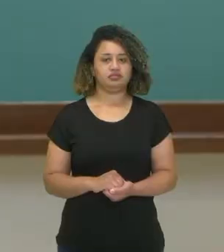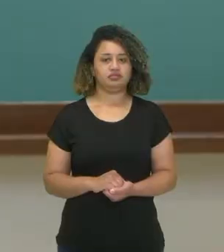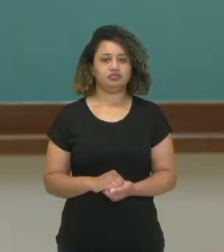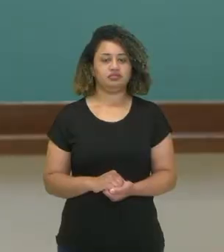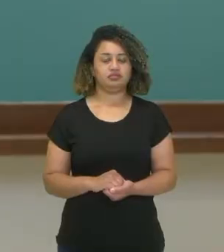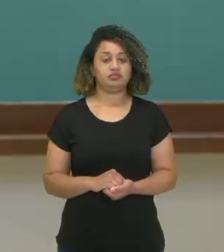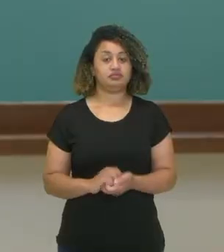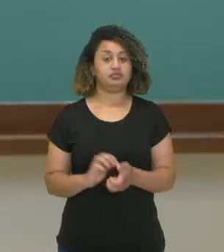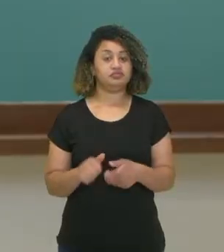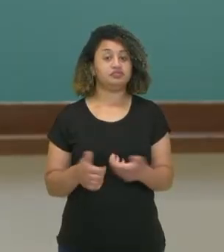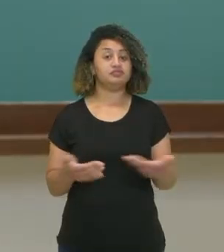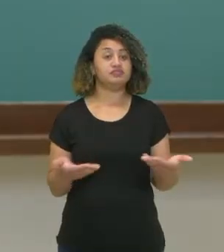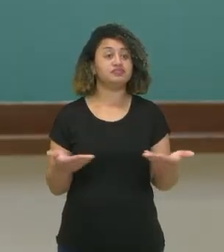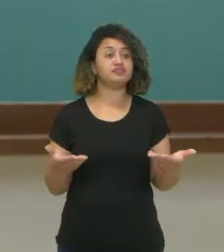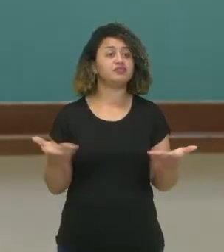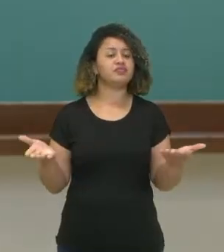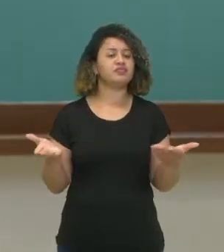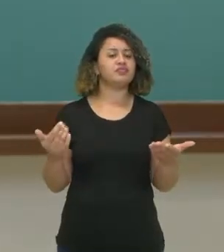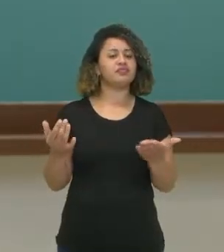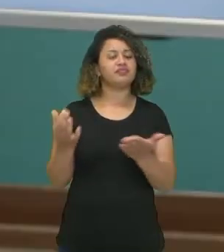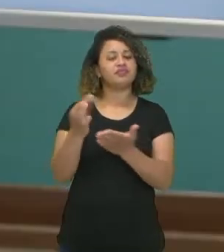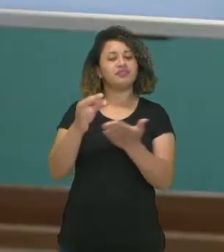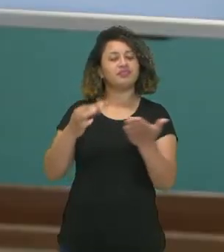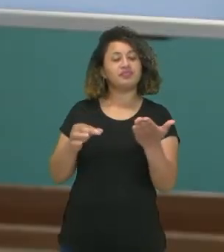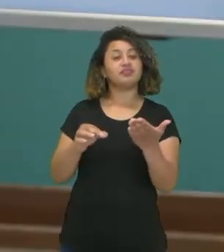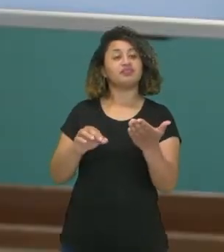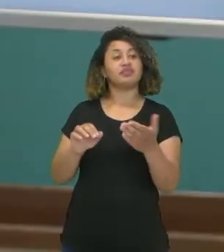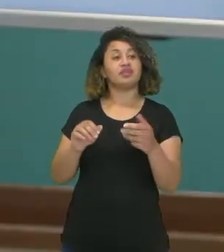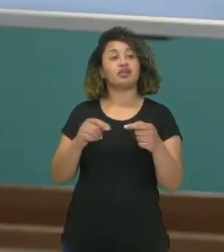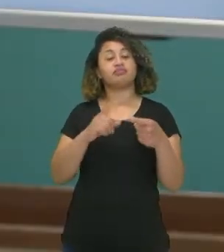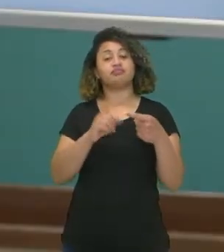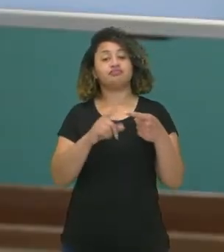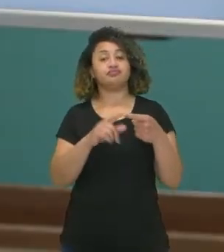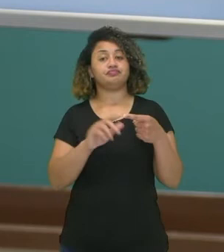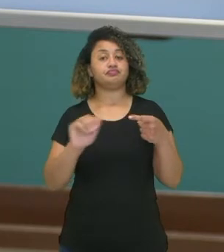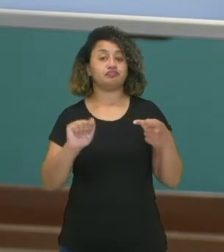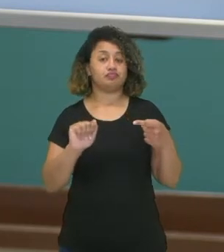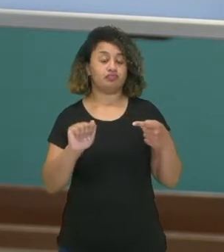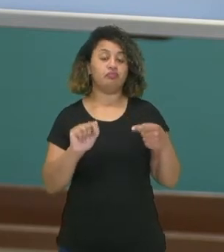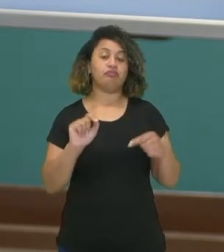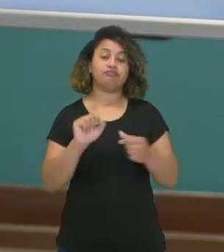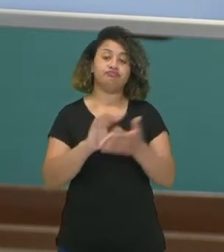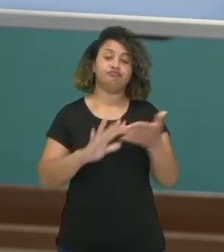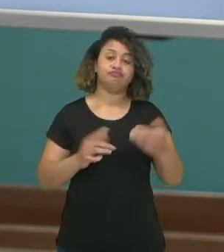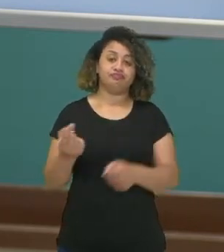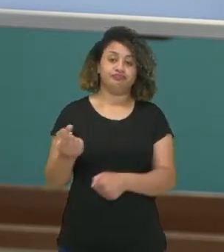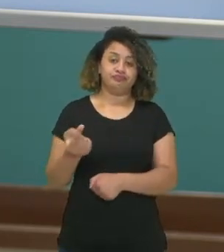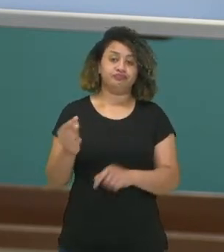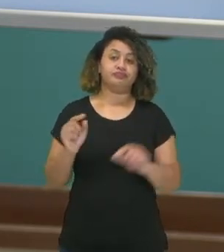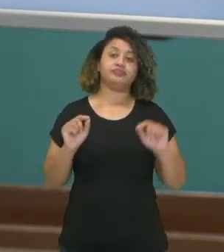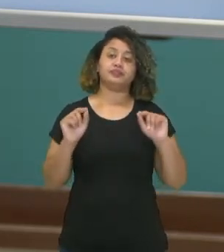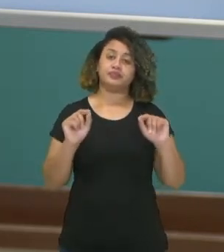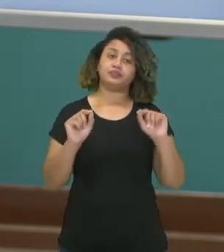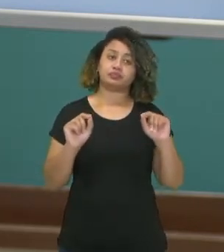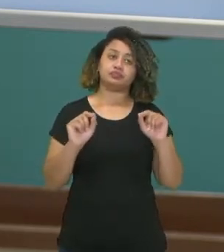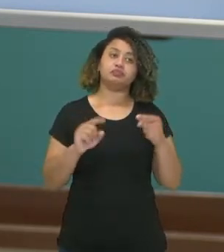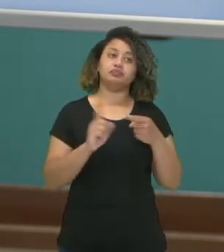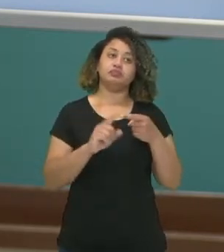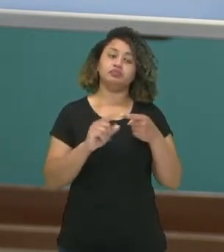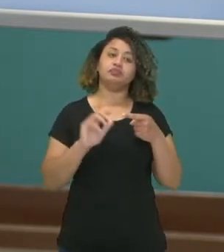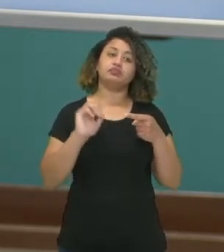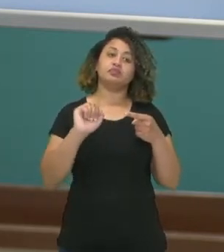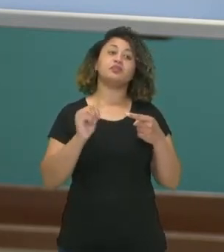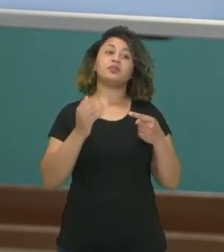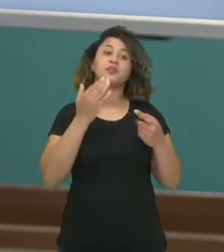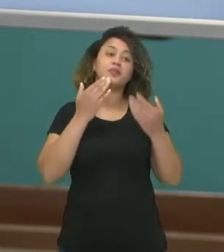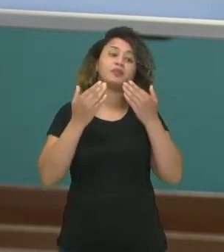Vamos lá então, corrigindo então a letra A do nosso praticando 1. Olha só, na letra A ele pede para